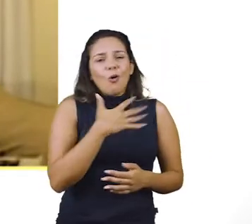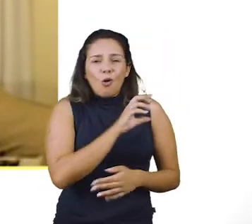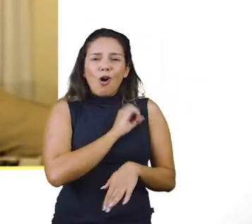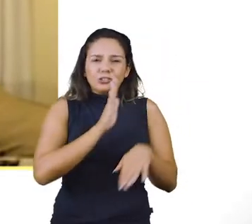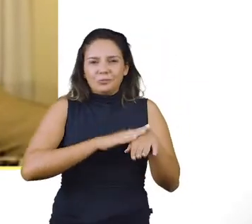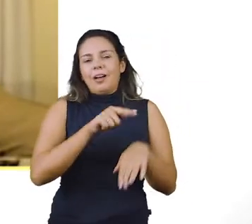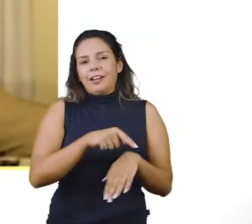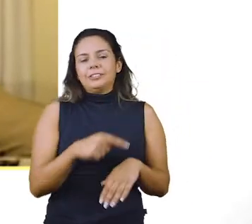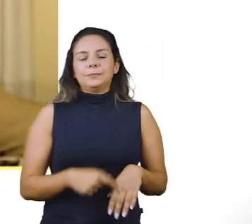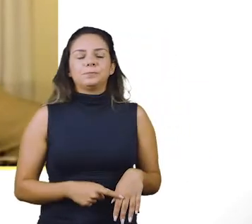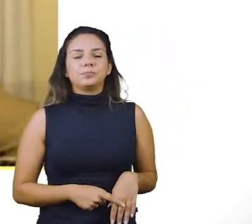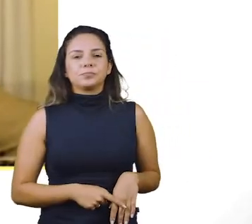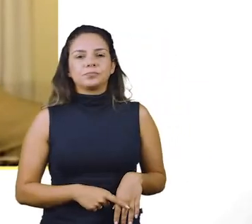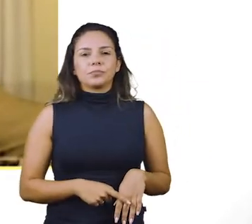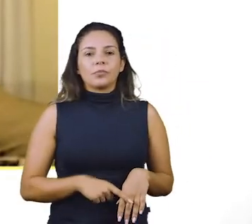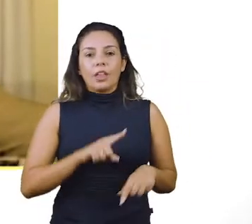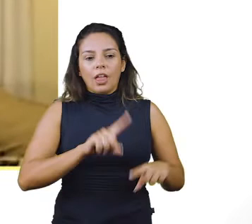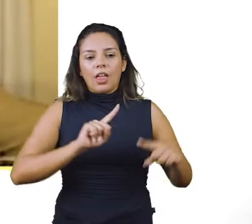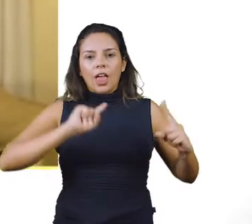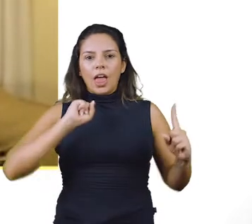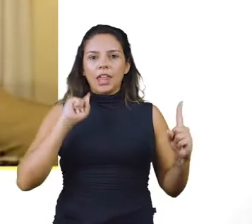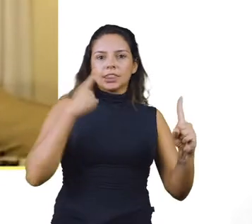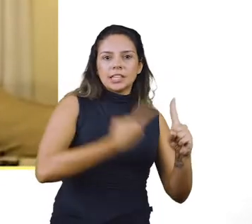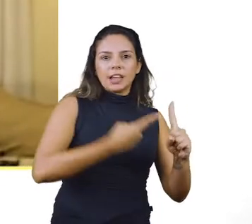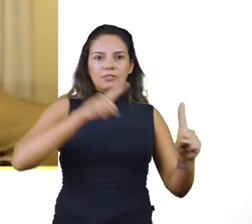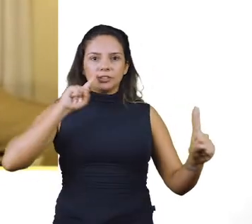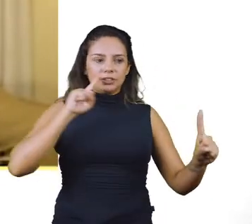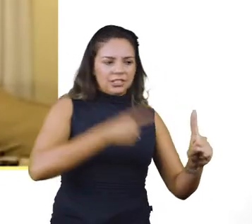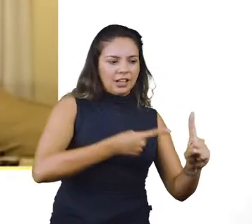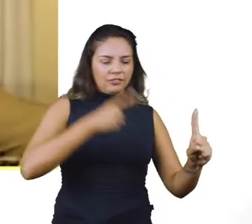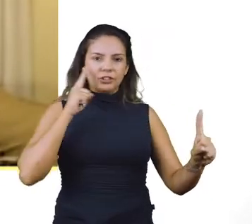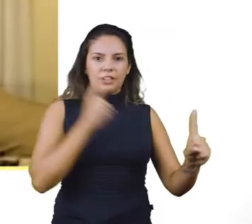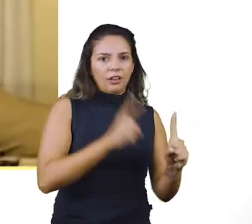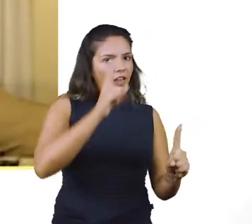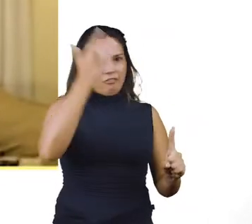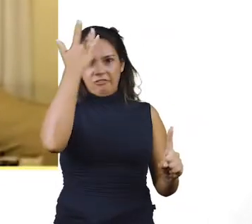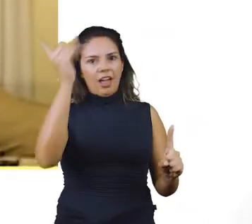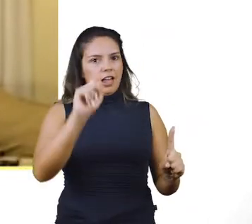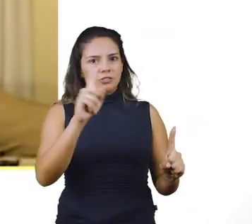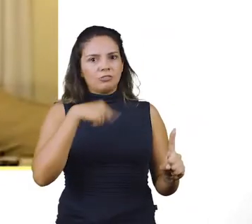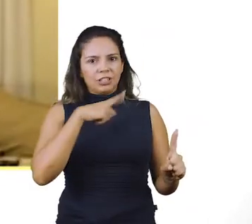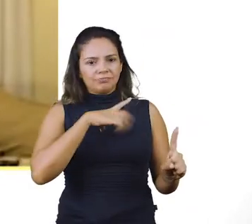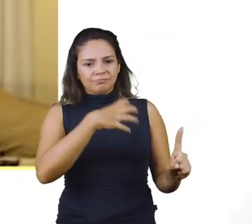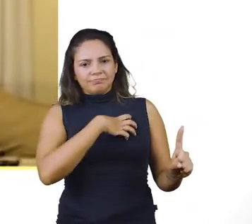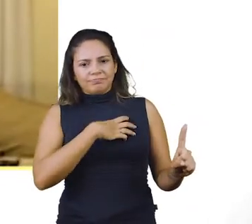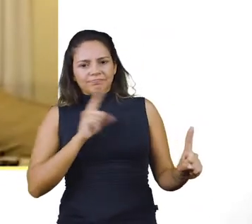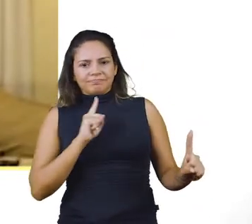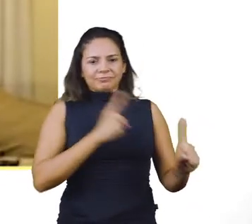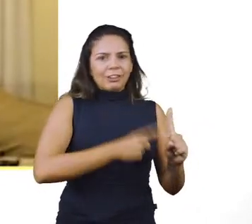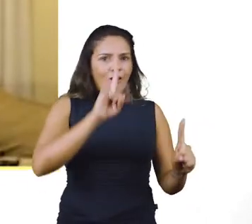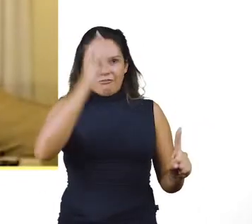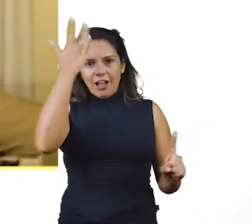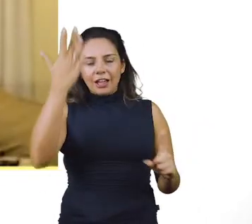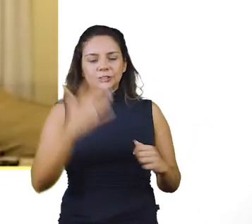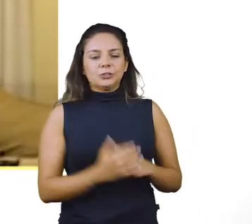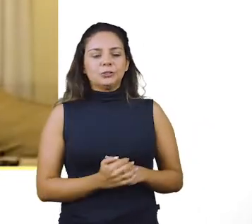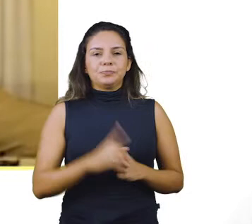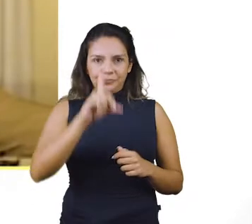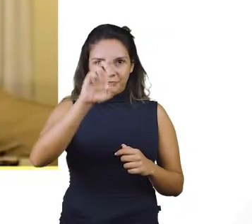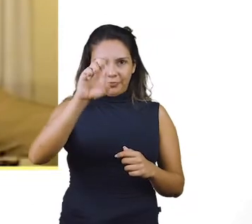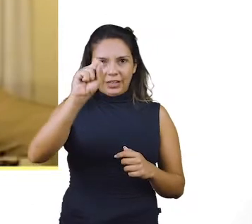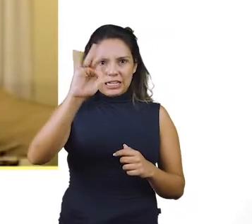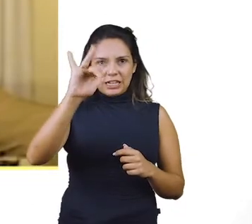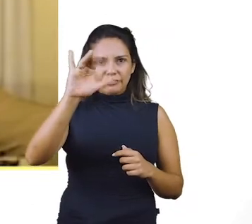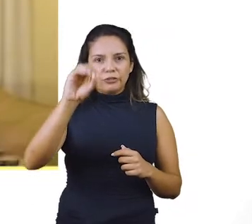grande. Hoje, eu confesso para vocês que quando eu estava na faculdade, eu sempre falei que eu queria só jornalismo impresso, nunca me imaginei